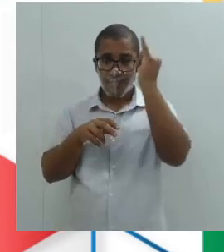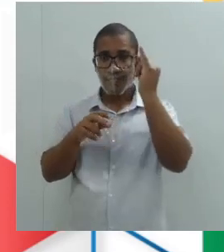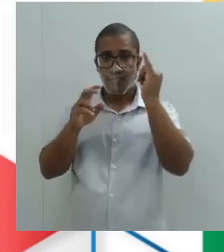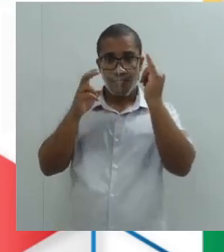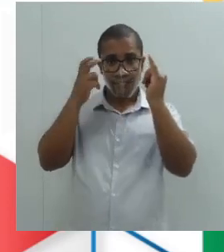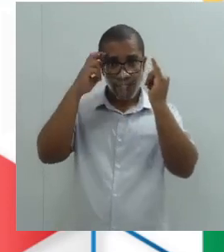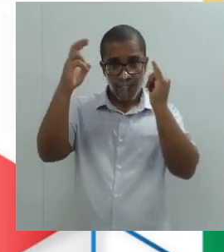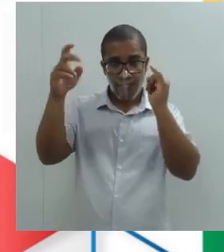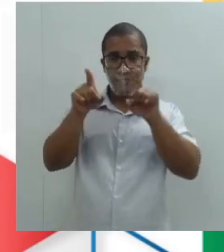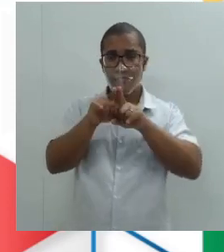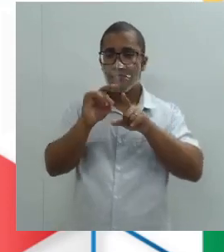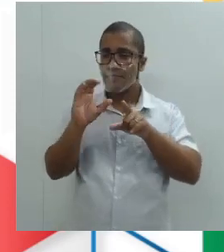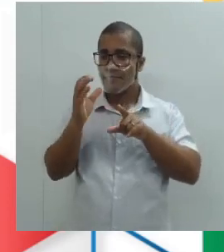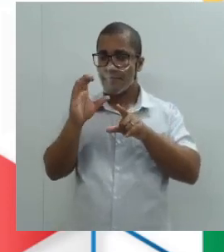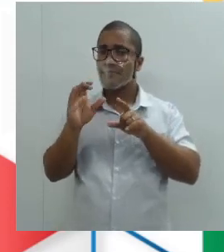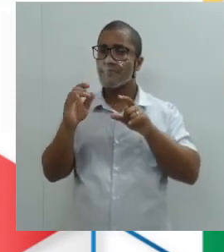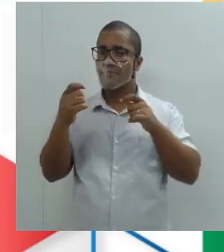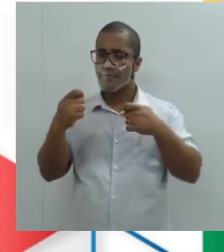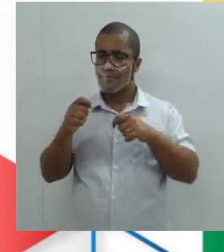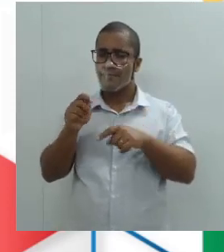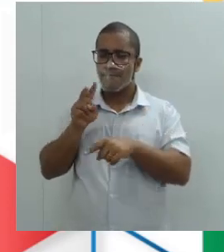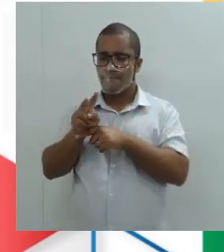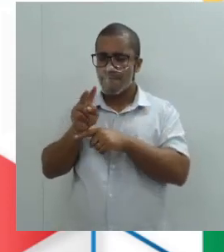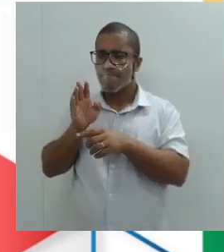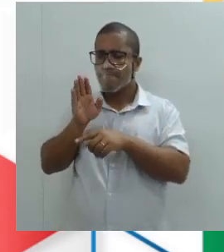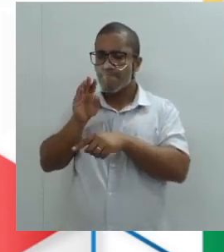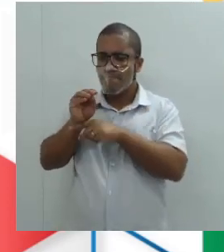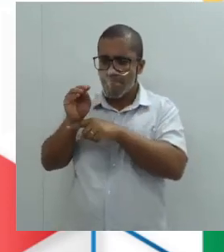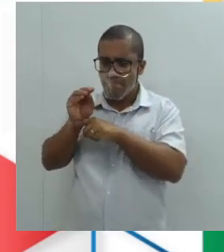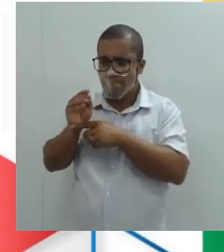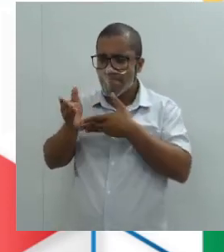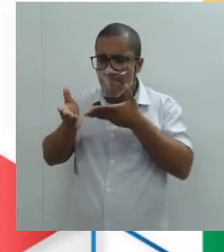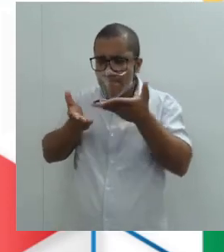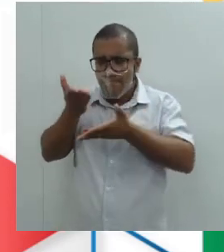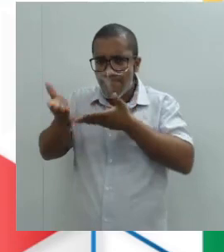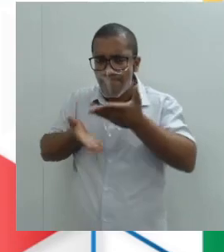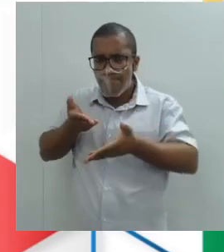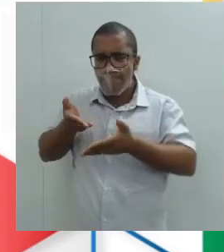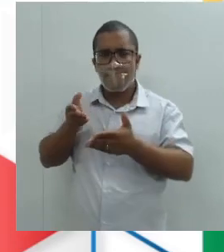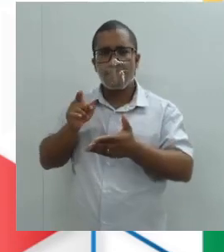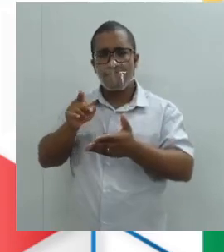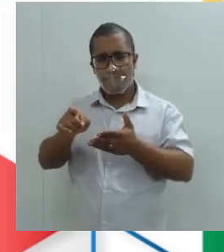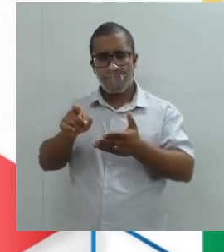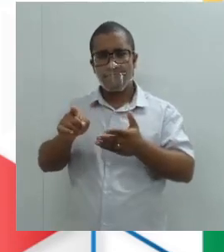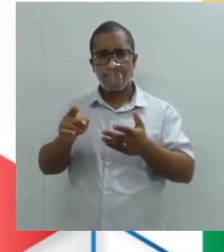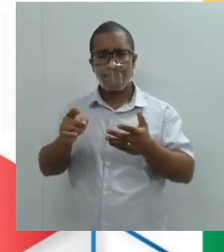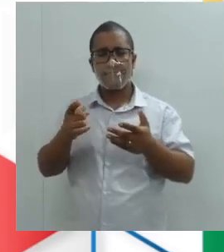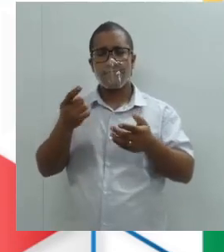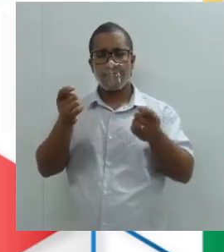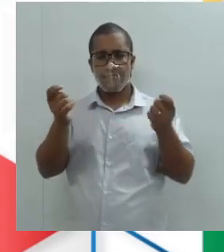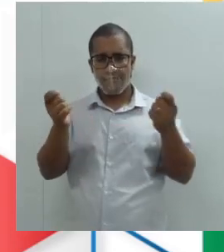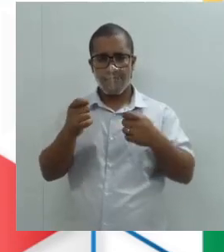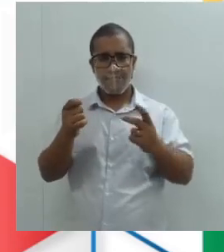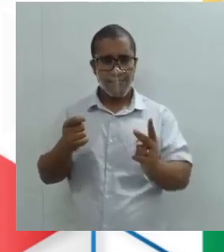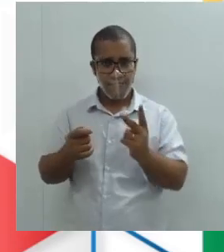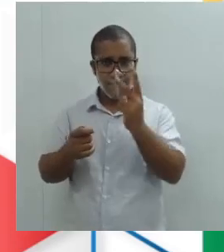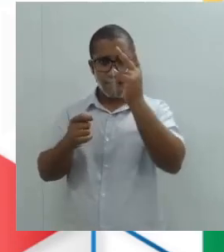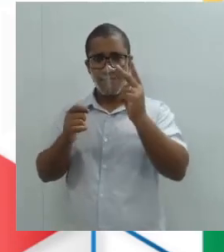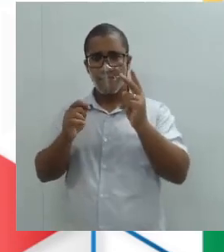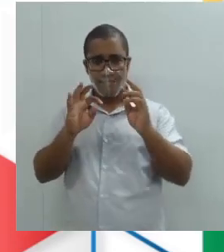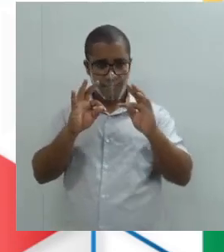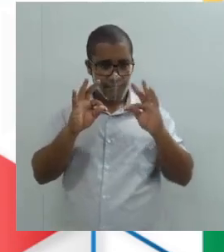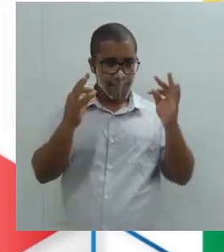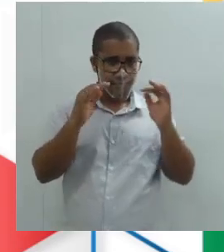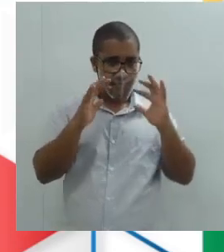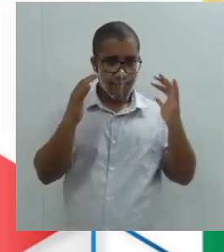em geral, deve ser preservado por representar riqueza cultural para a comunidade e para a humanidade.